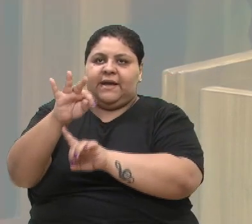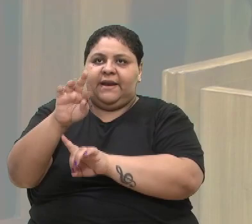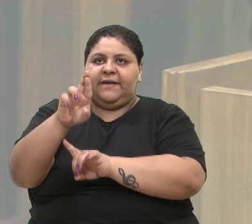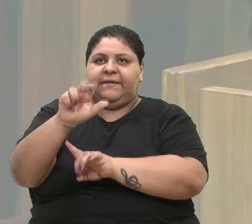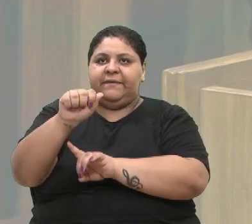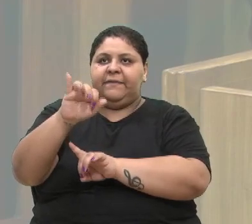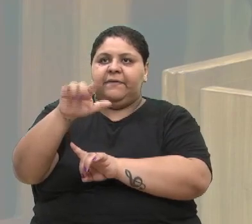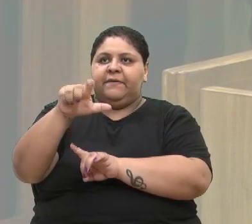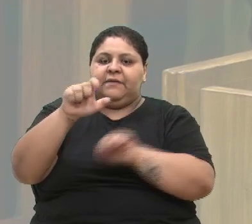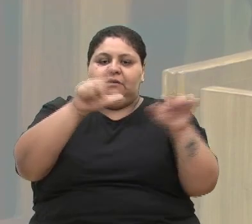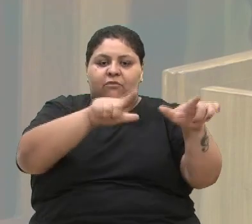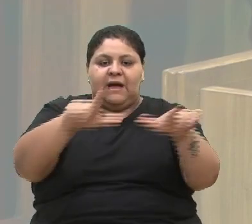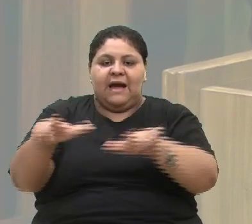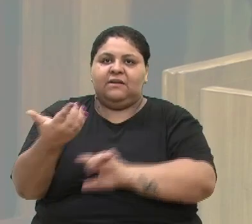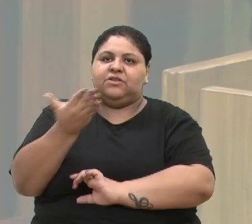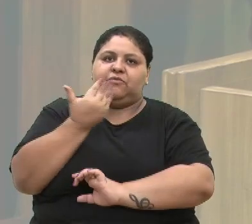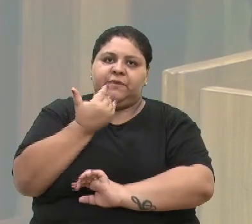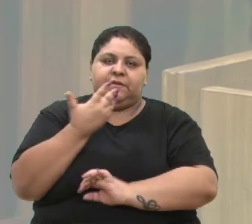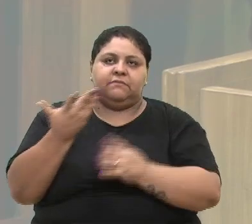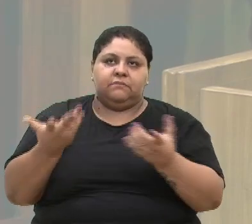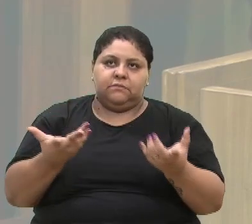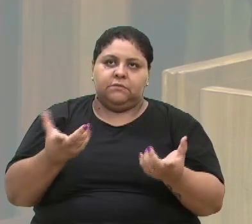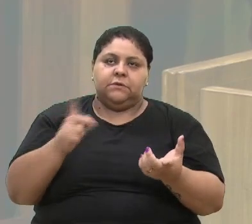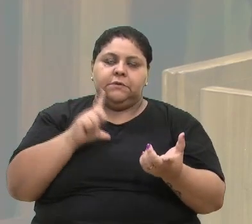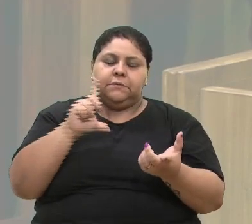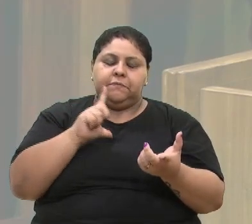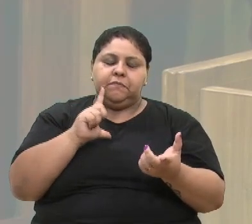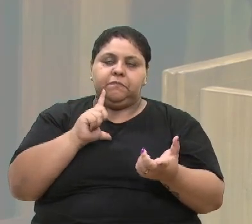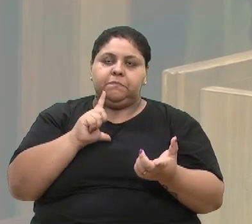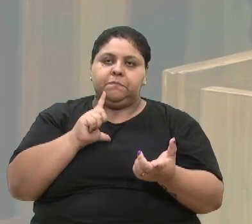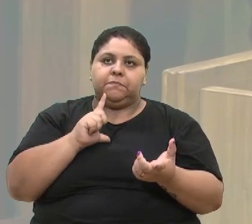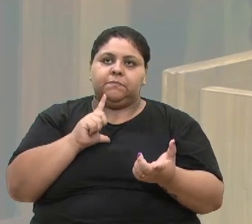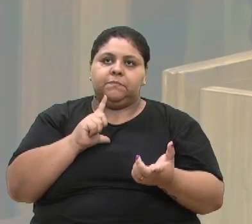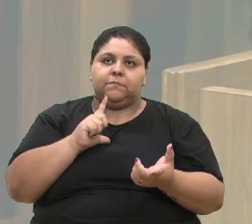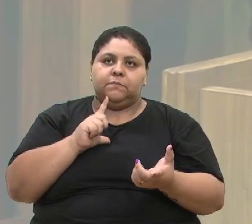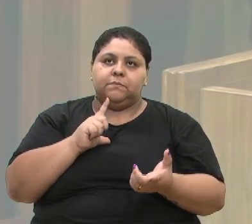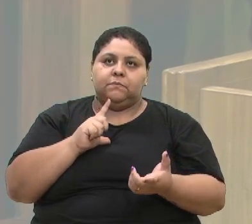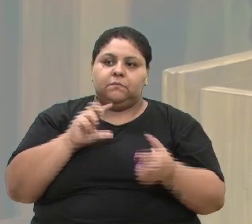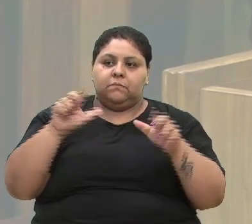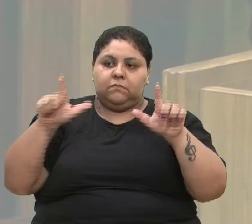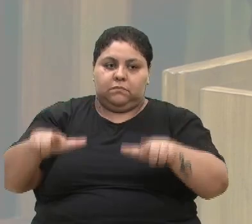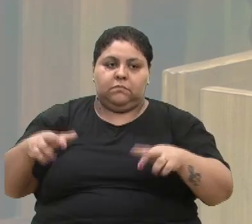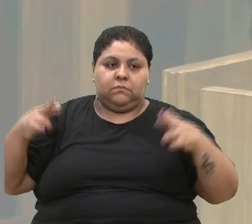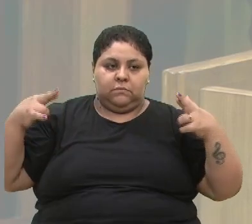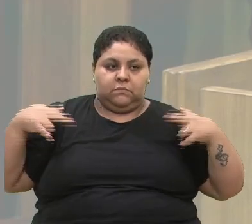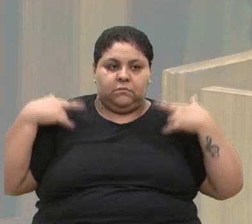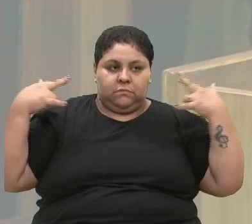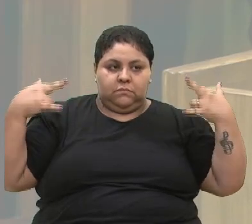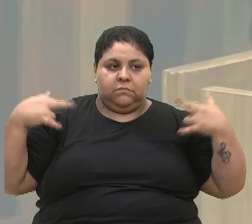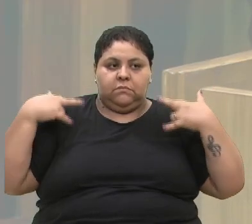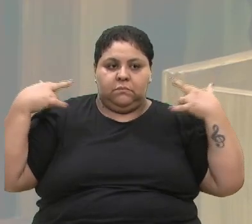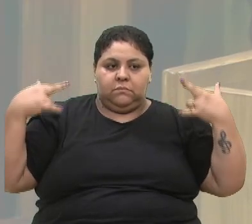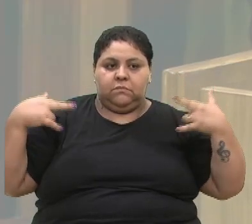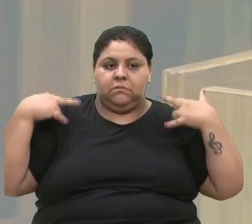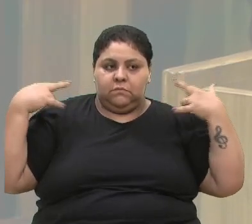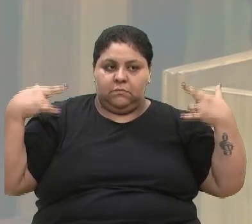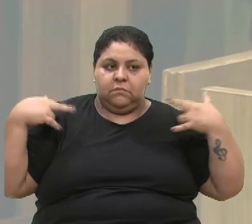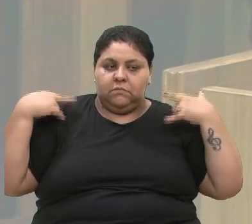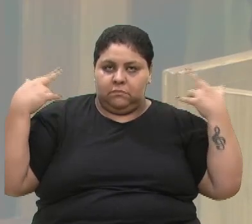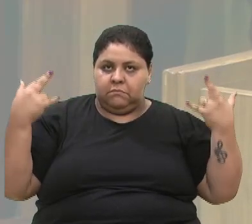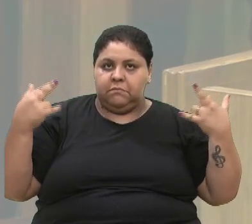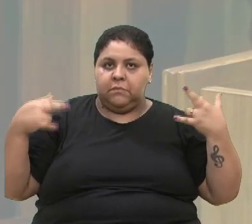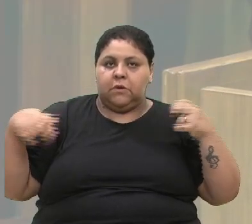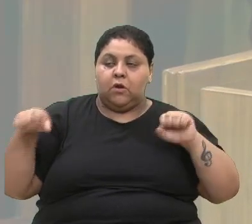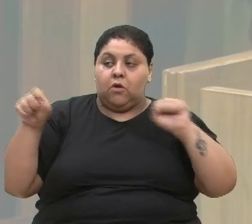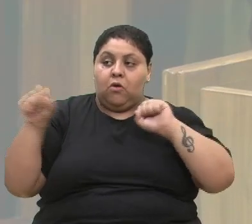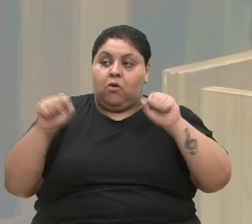a sua alimentação. E também vamos ter uma área de lazer bem montada, uma área de lazer para nós poder